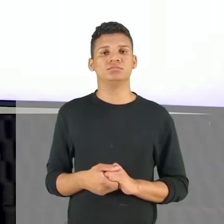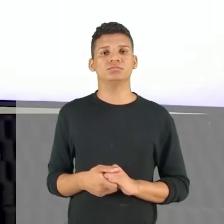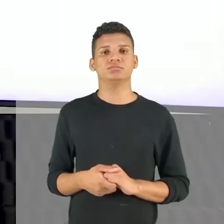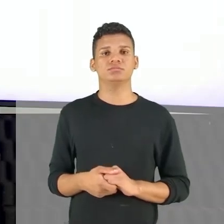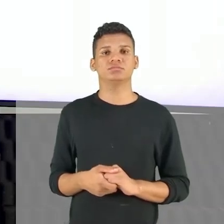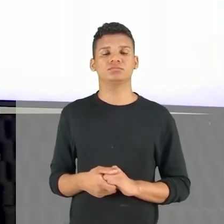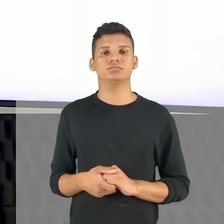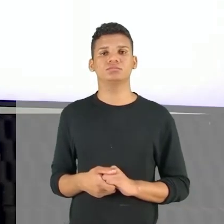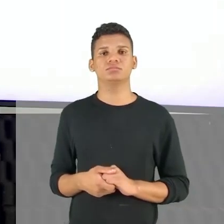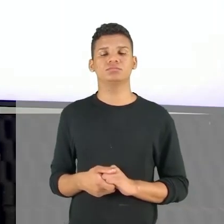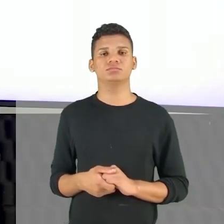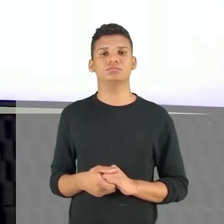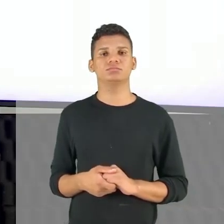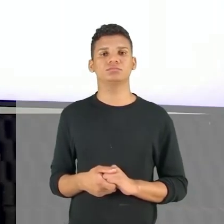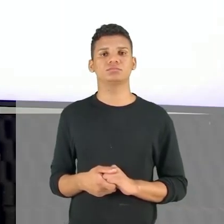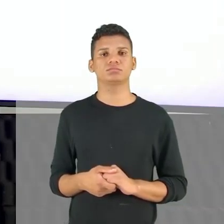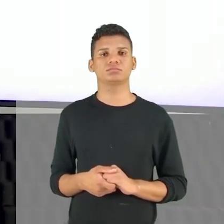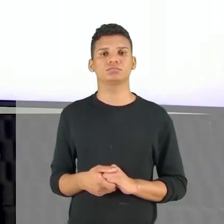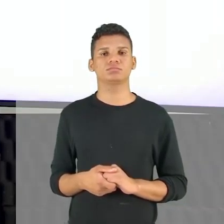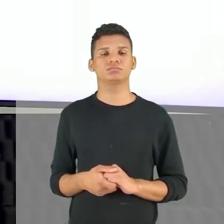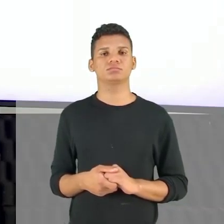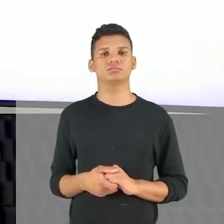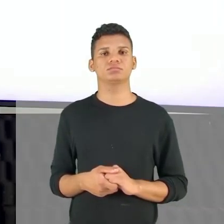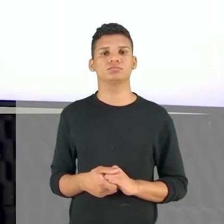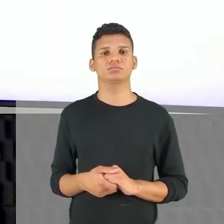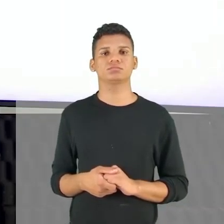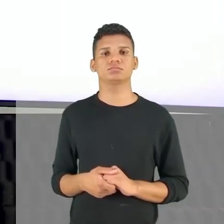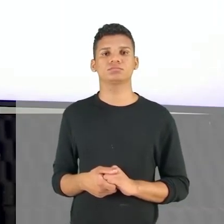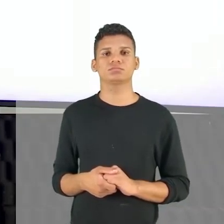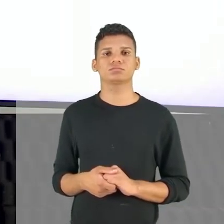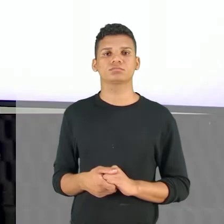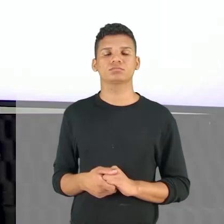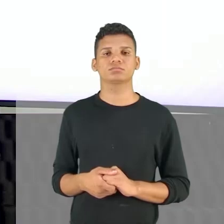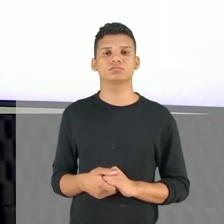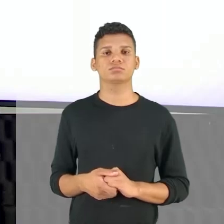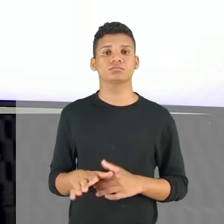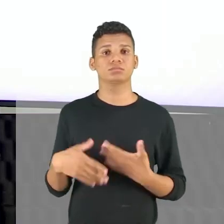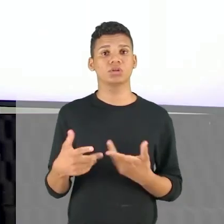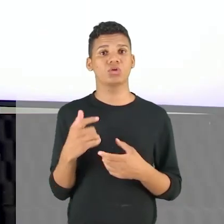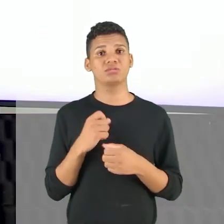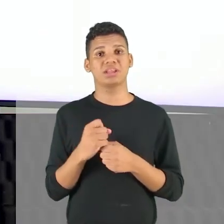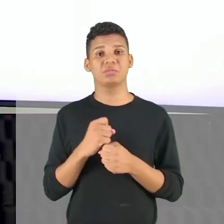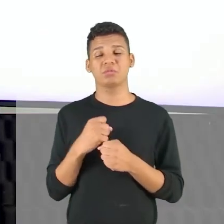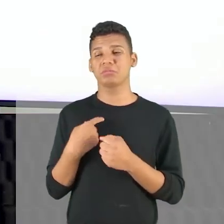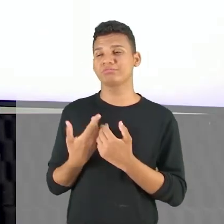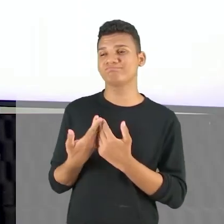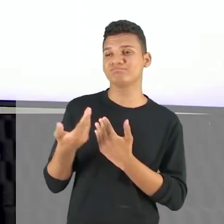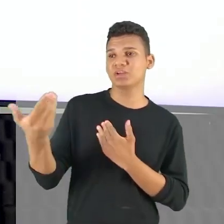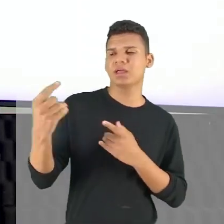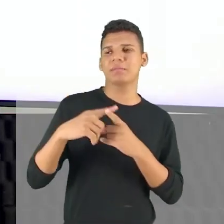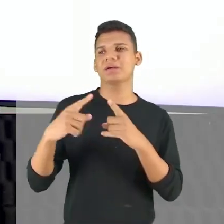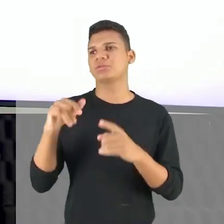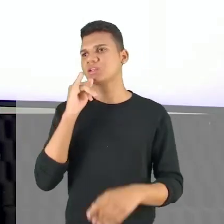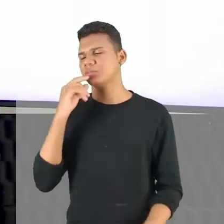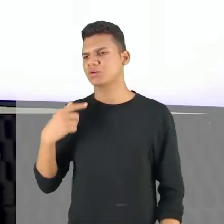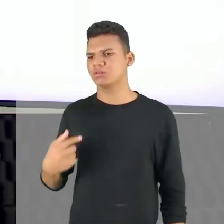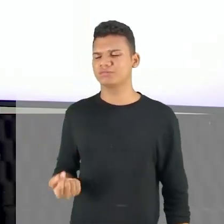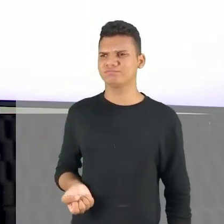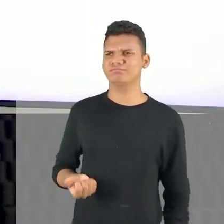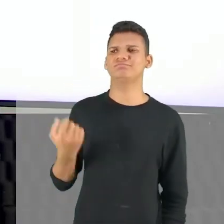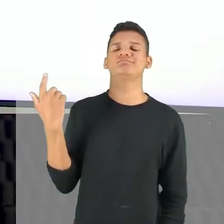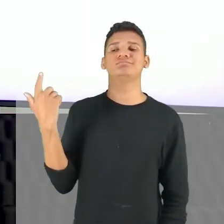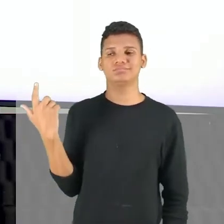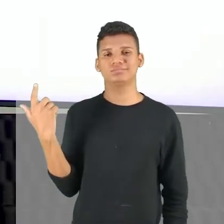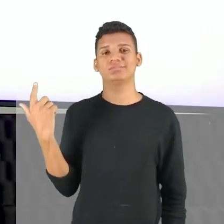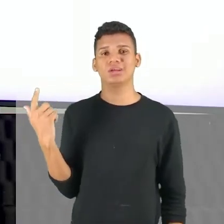te extraño, né? Como assim, né? Te extraño. É porque por muito tempo que a gente não se vê, eu te estranho, né? A forma ali